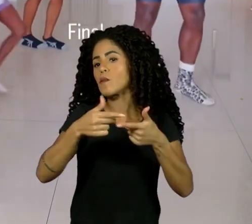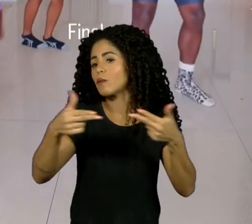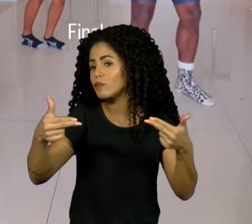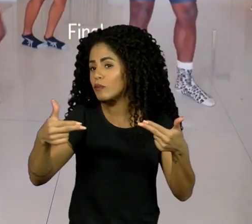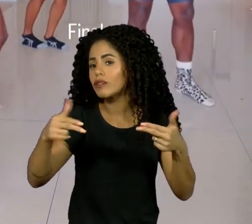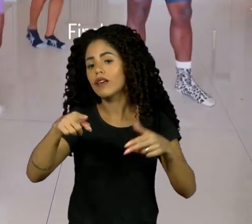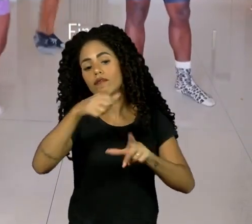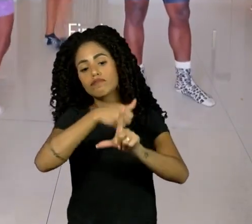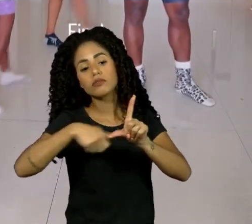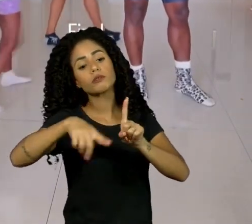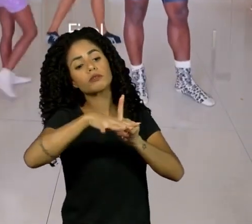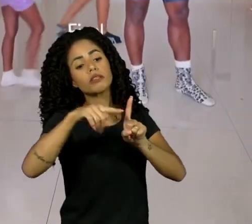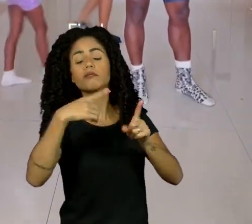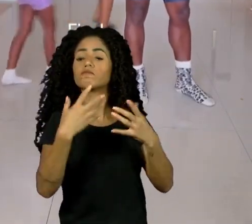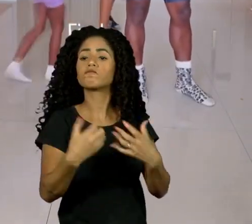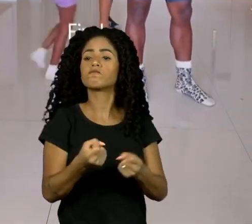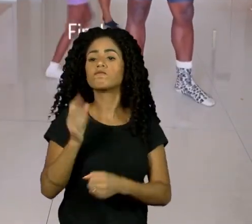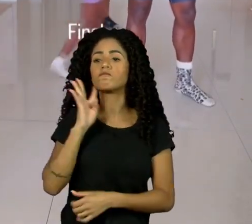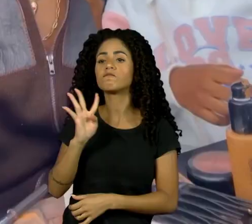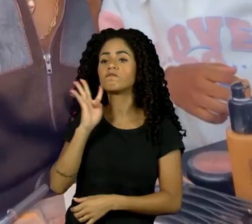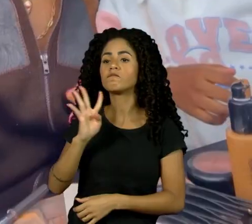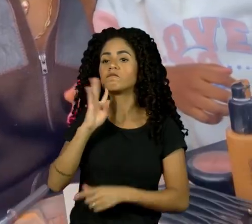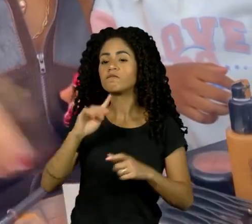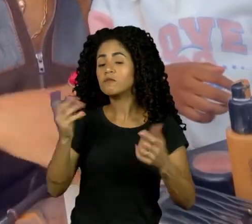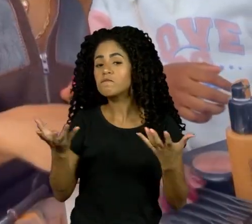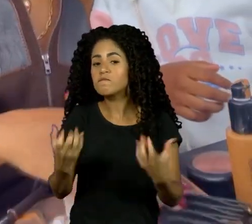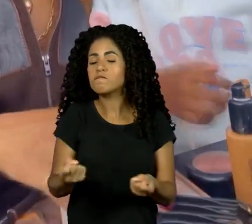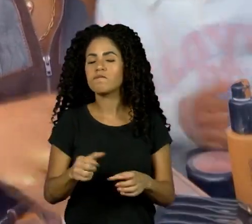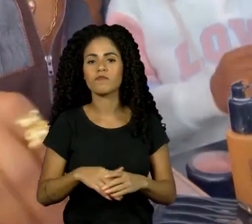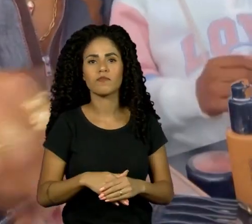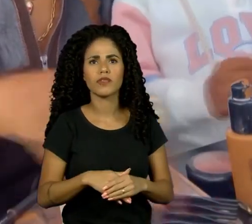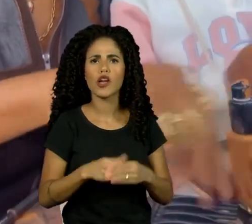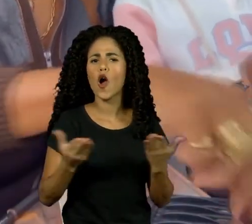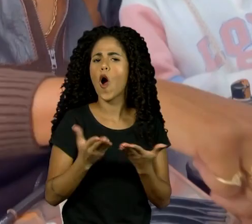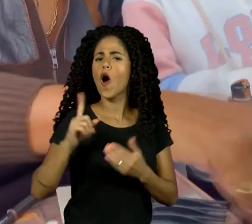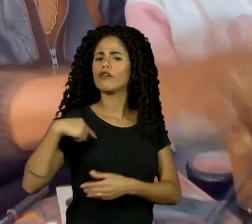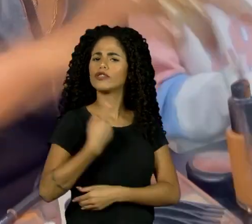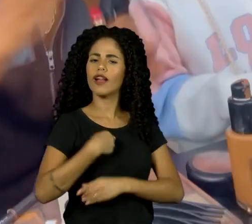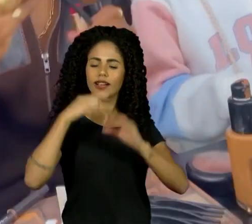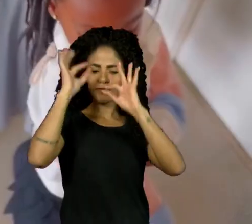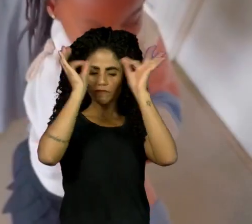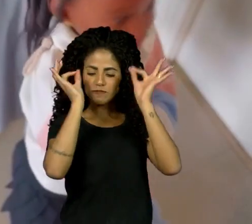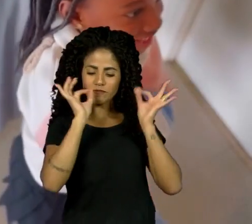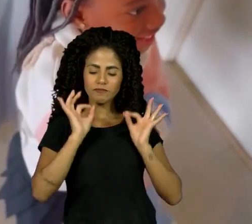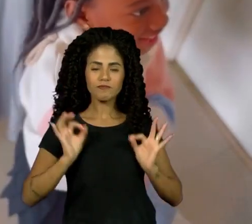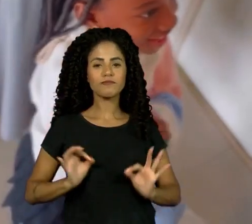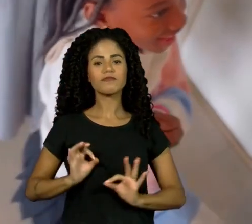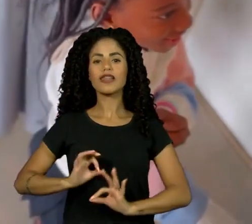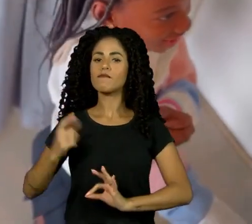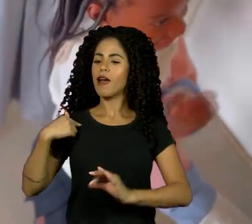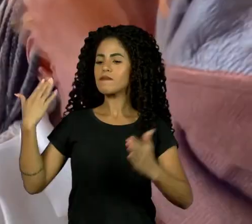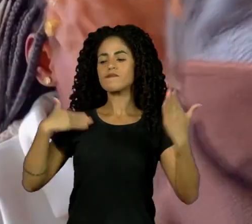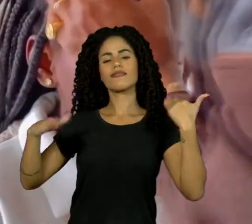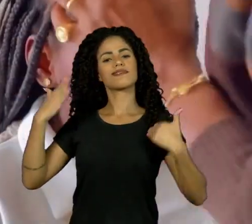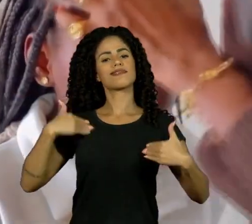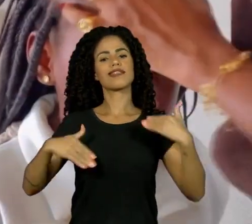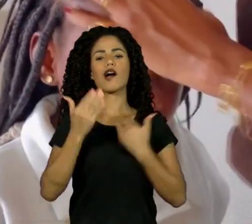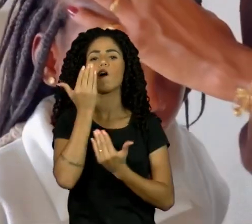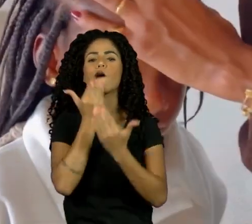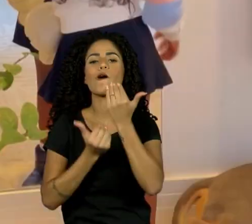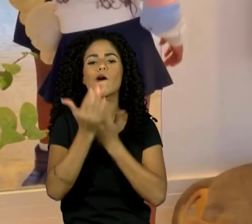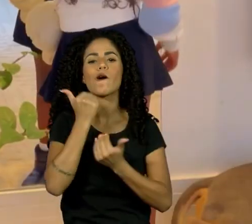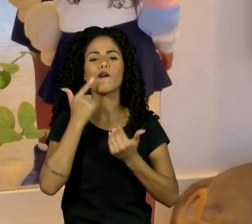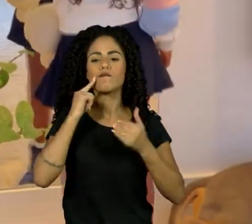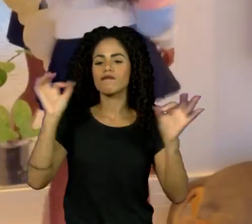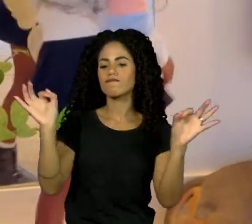e a sociedade no lado positivo. E hoje, como vamos sair, resolvemos nos arrumar já logo depois do almoço pra ficarmos gatinhas.